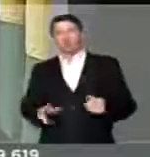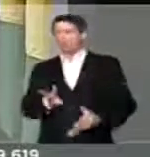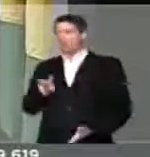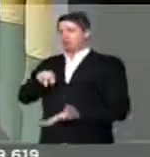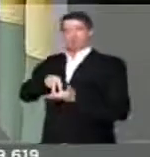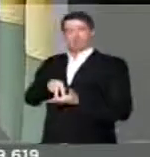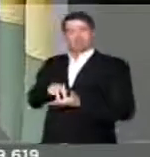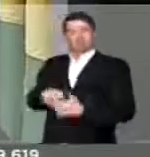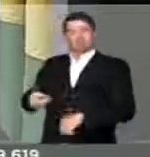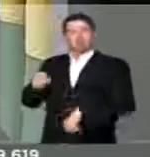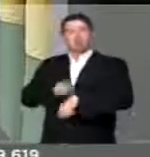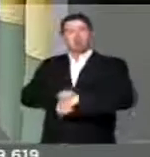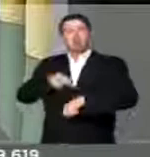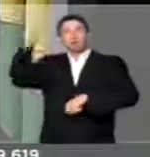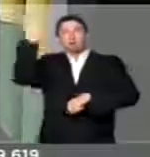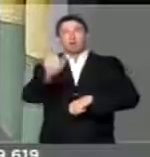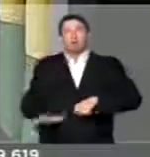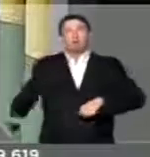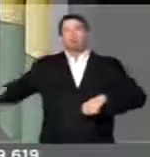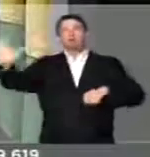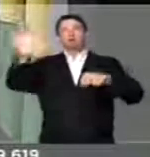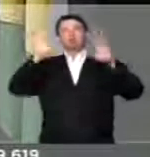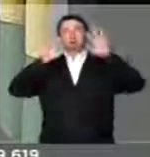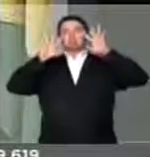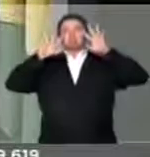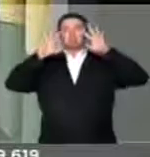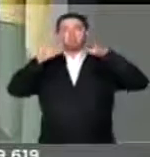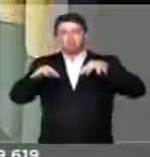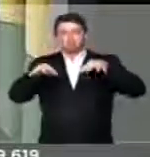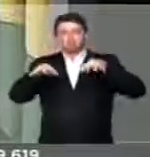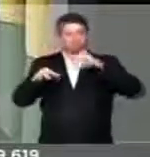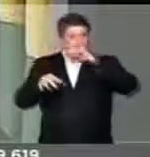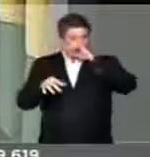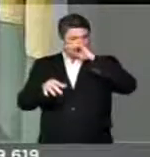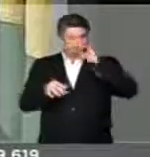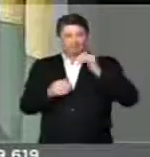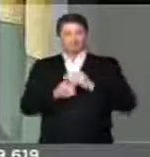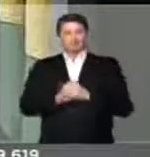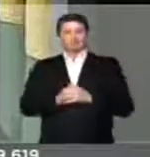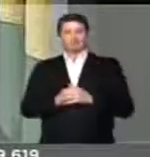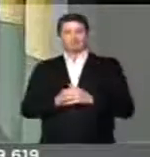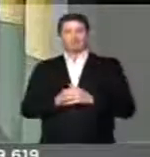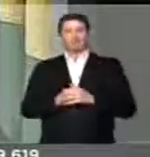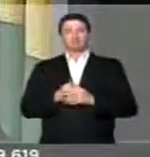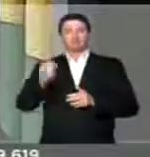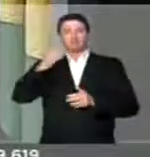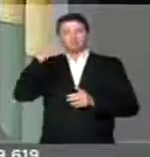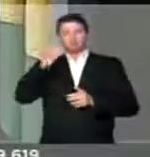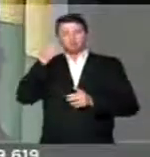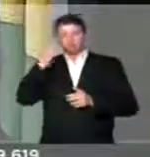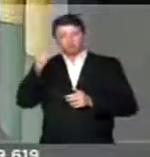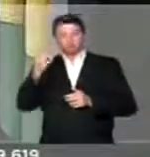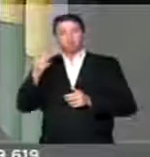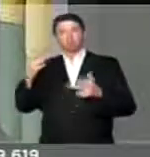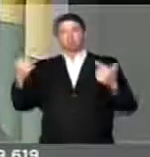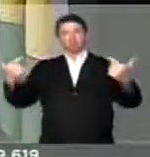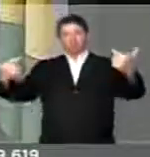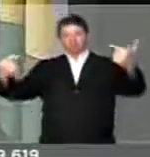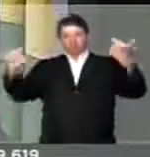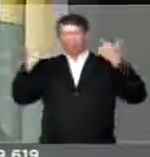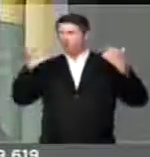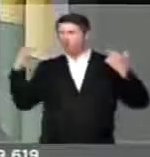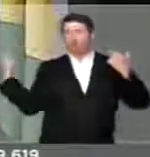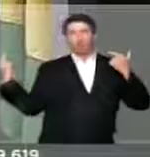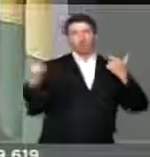tribuna no momento em que o Brasil inteiro está nos assistindo, o deputado nos chama a todos